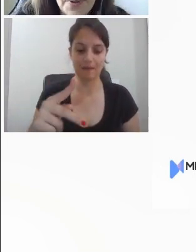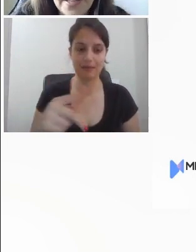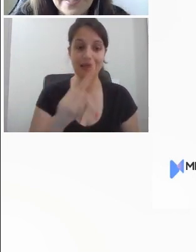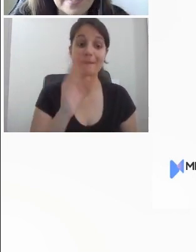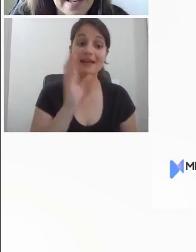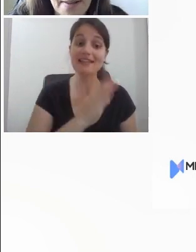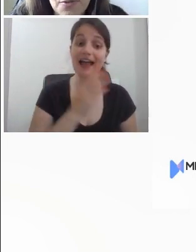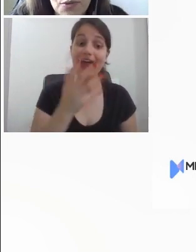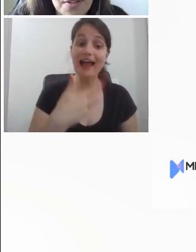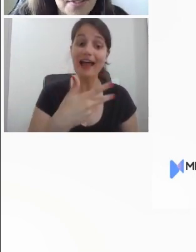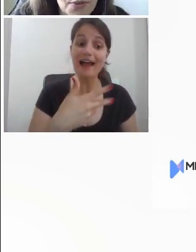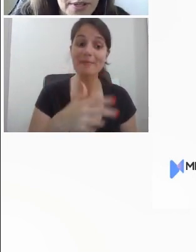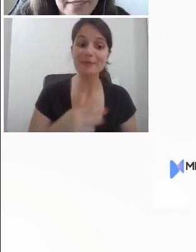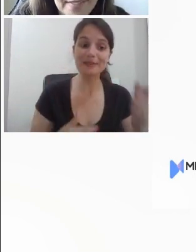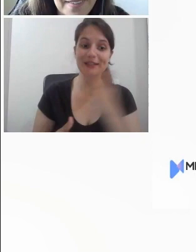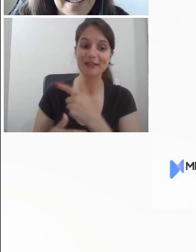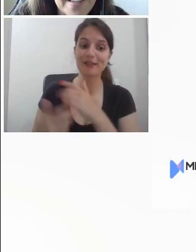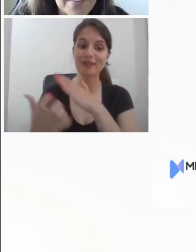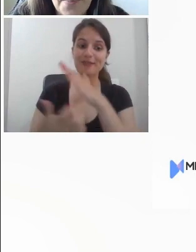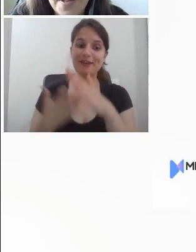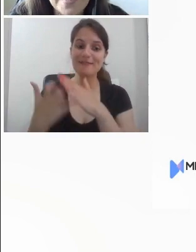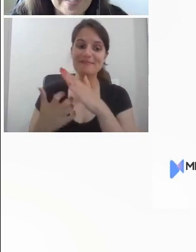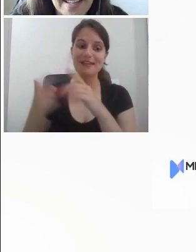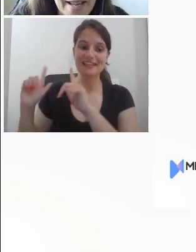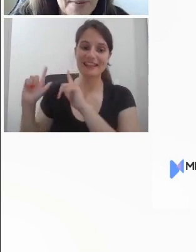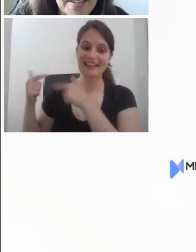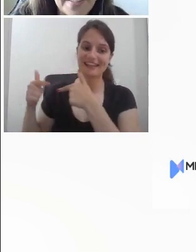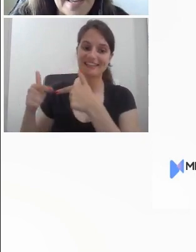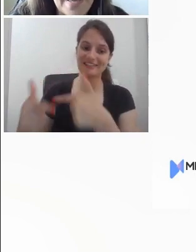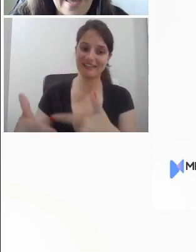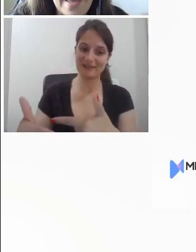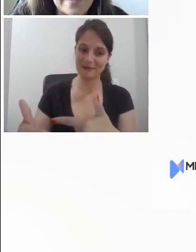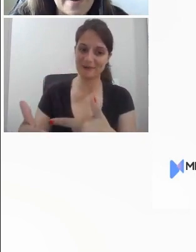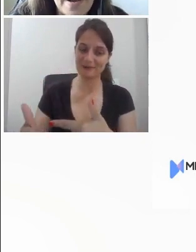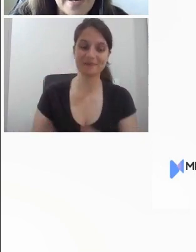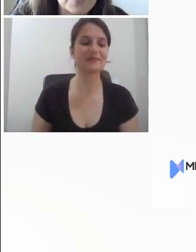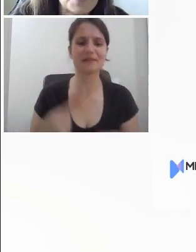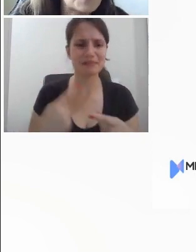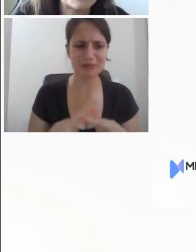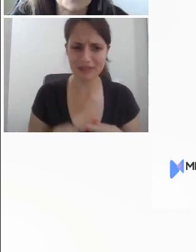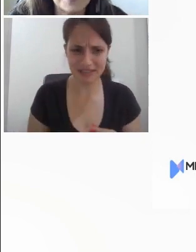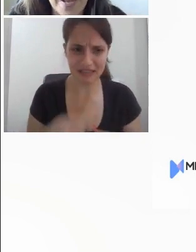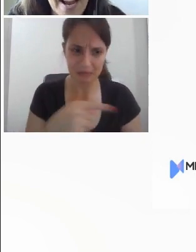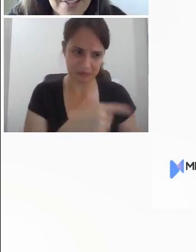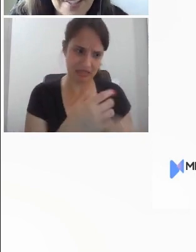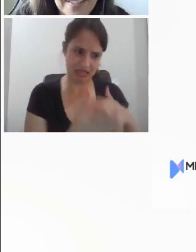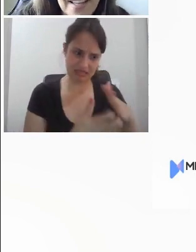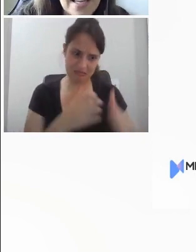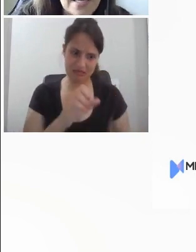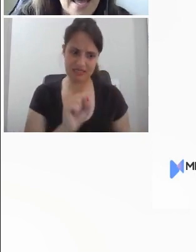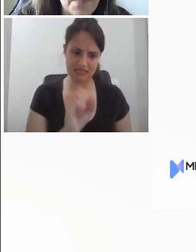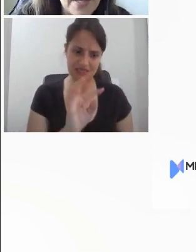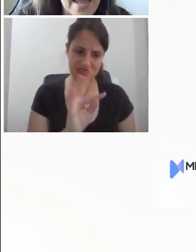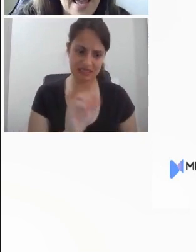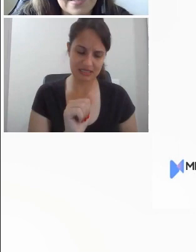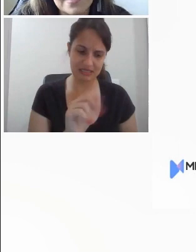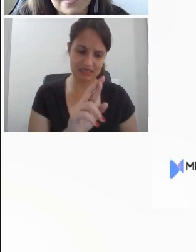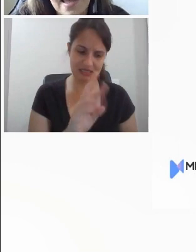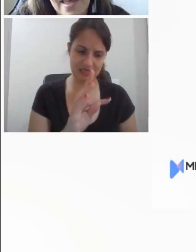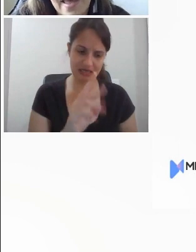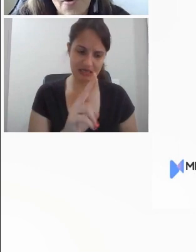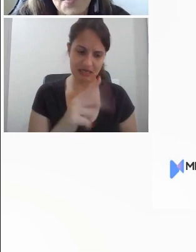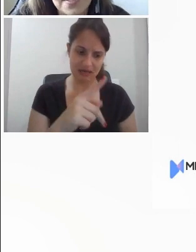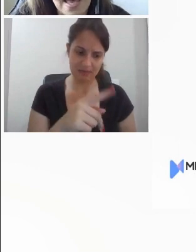falar não é porque as startups usam scr não é porque as startups eh trabalham com projetos ágeis é porque elas